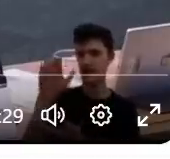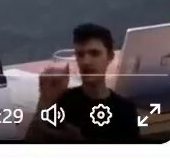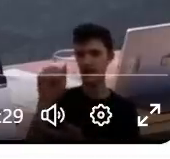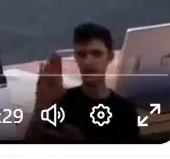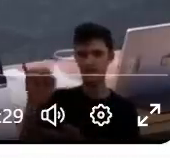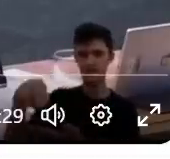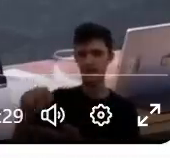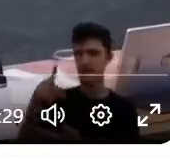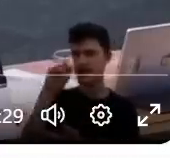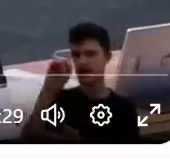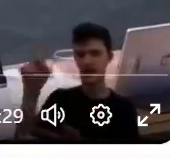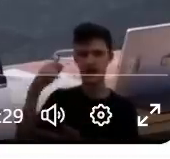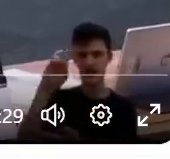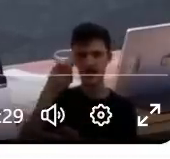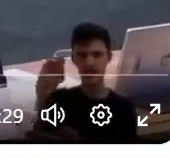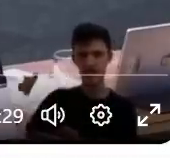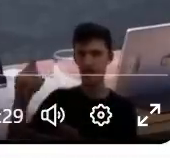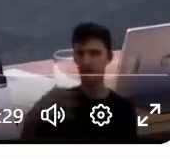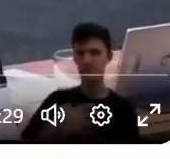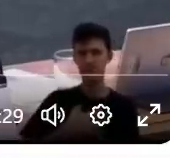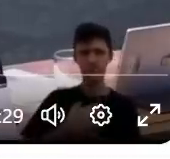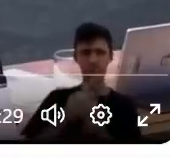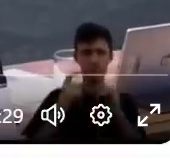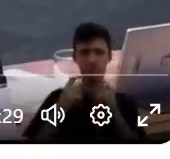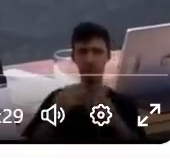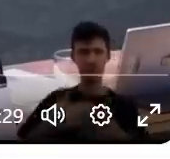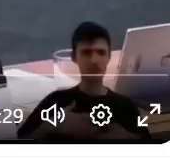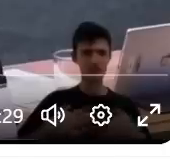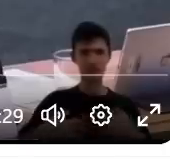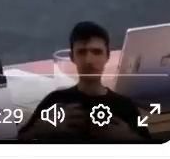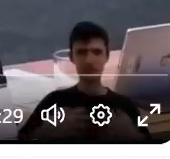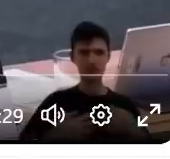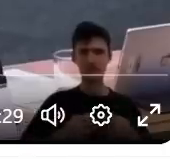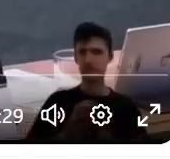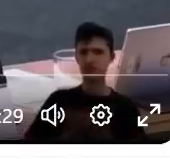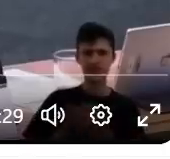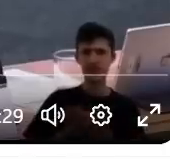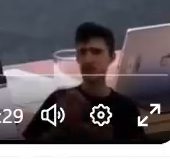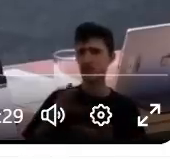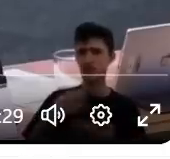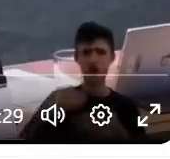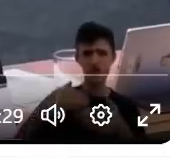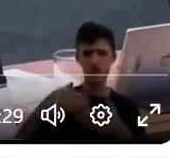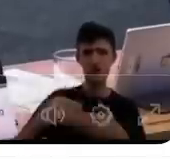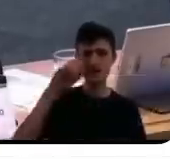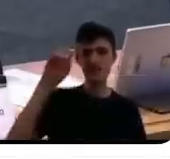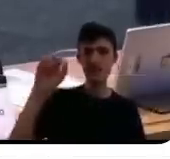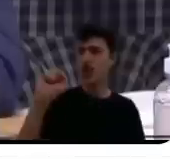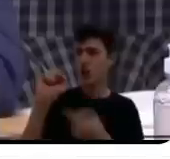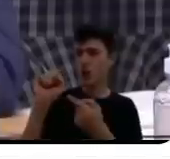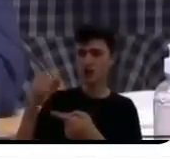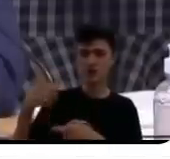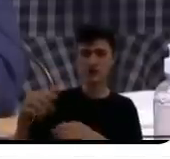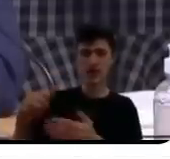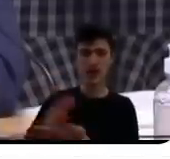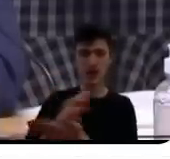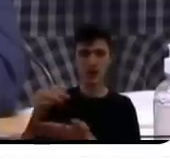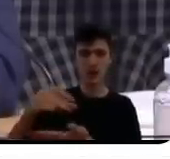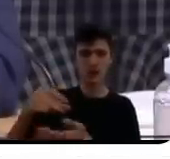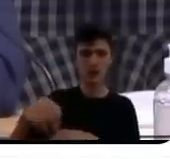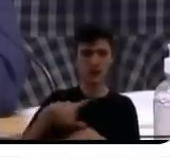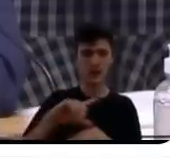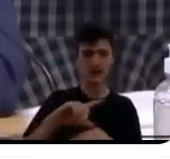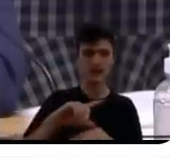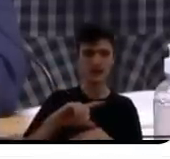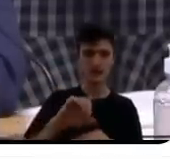de risco foi somente no dia minutos antes que houve essa essa sensação de risco no dia 6